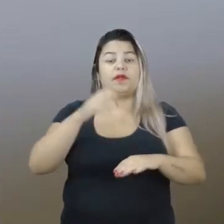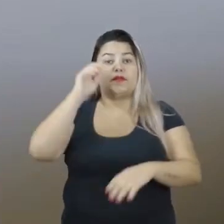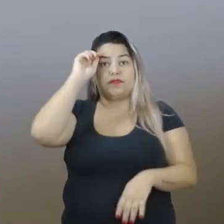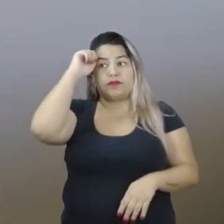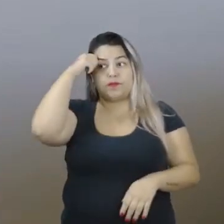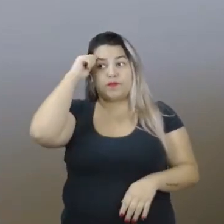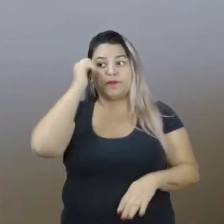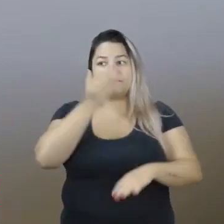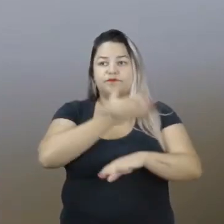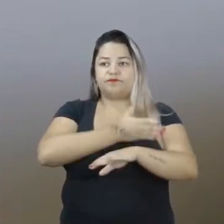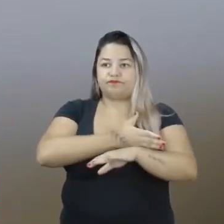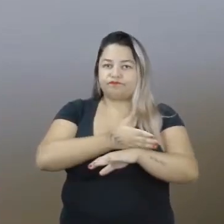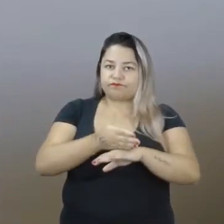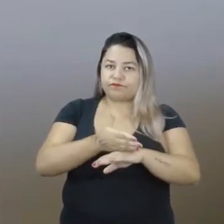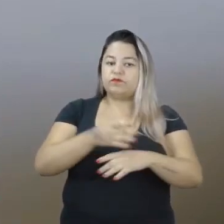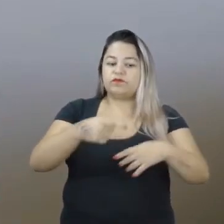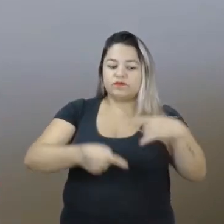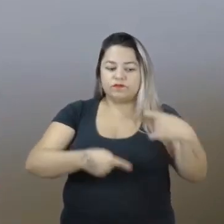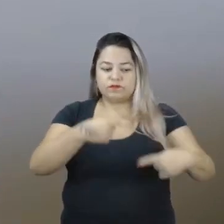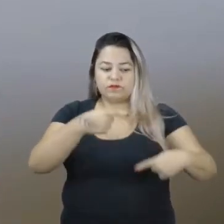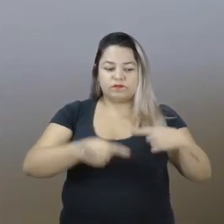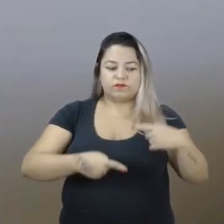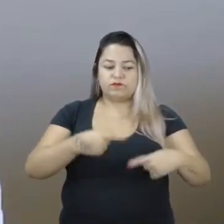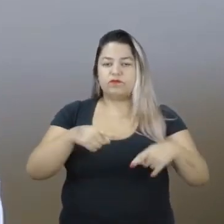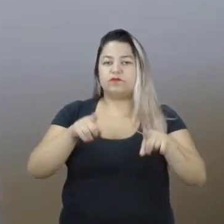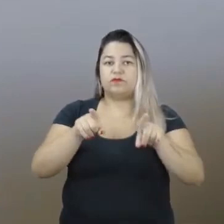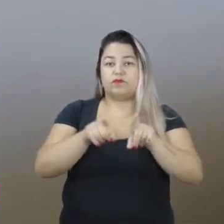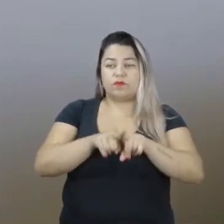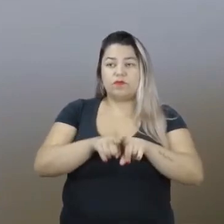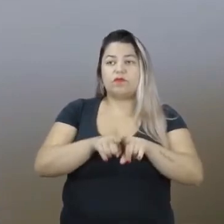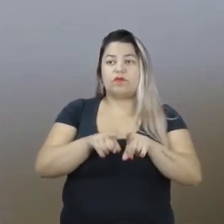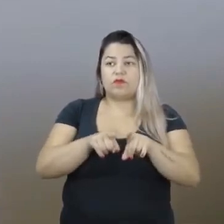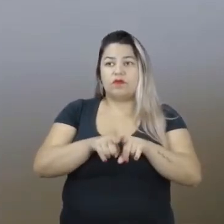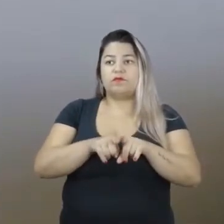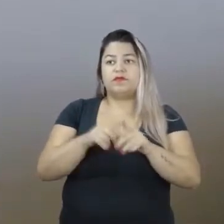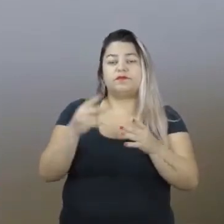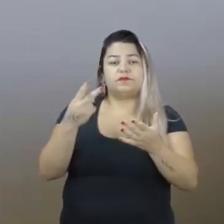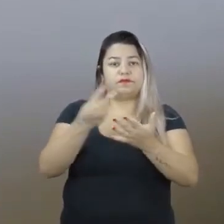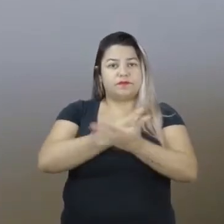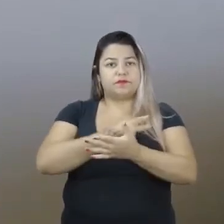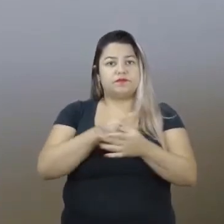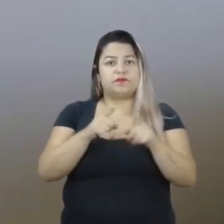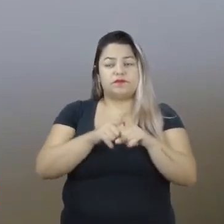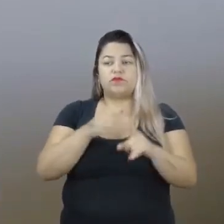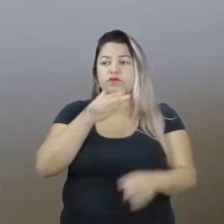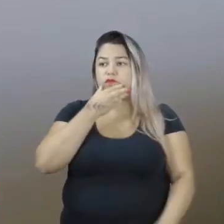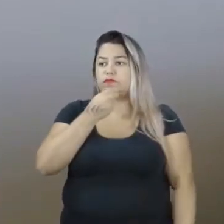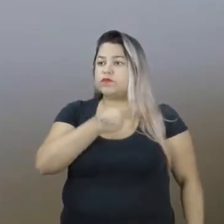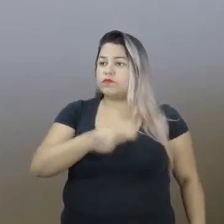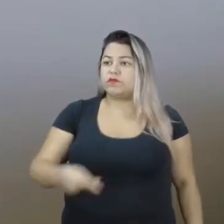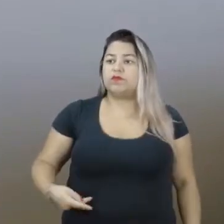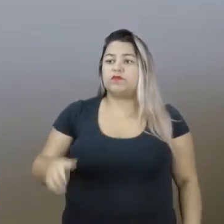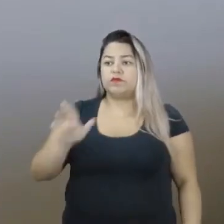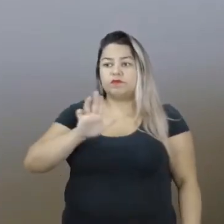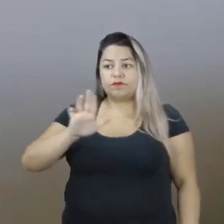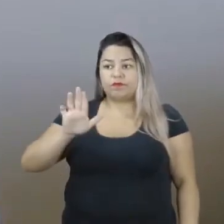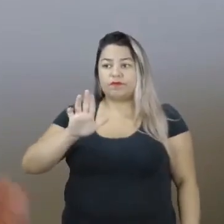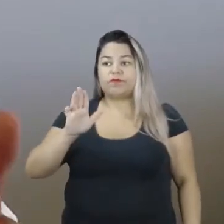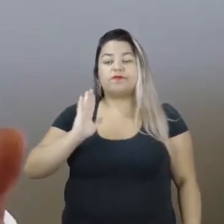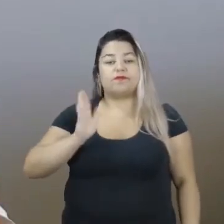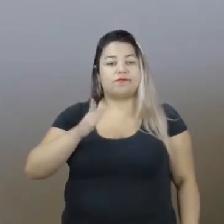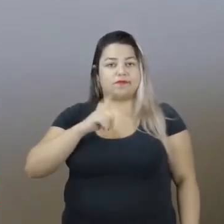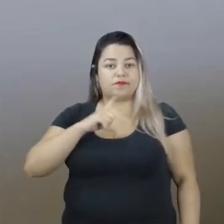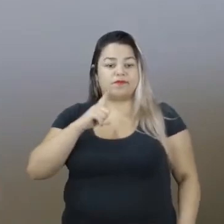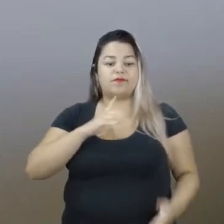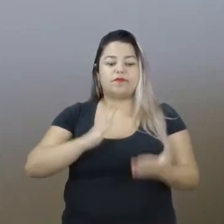negros. Mas, graças às políticas afirmativas que surgiu a partir do governo Lula, nós já temos aprovado aqui na